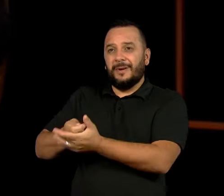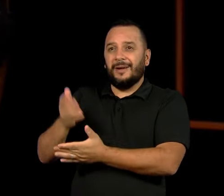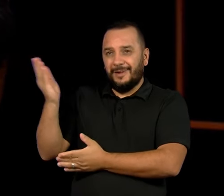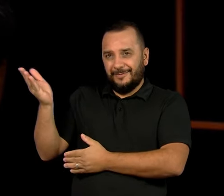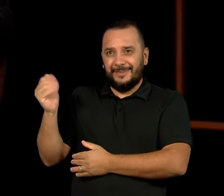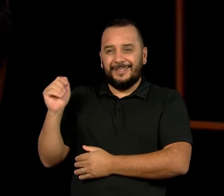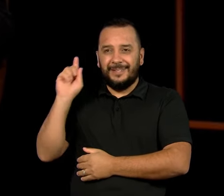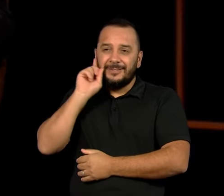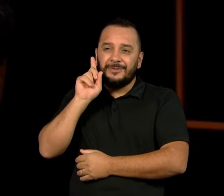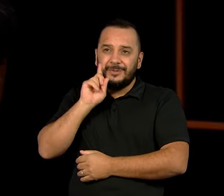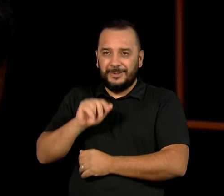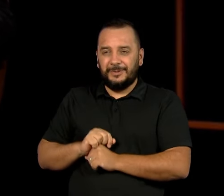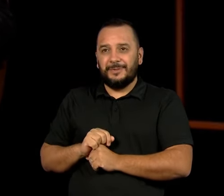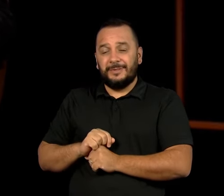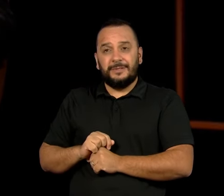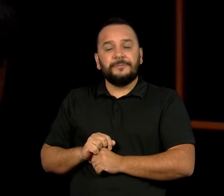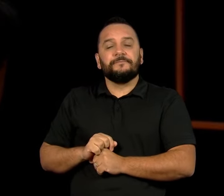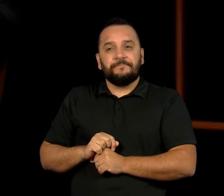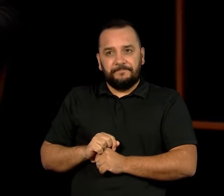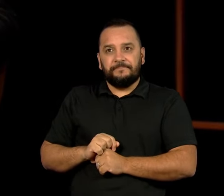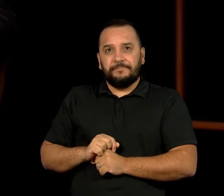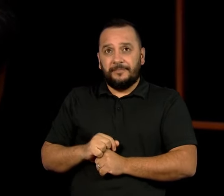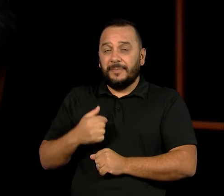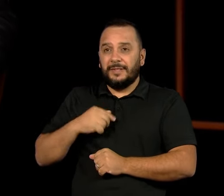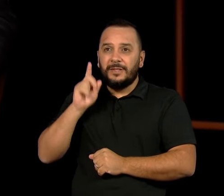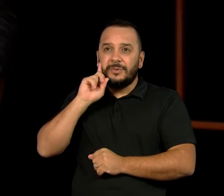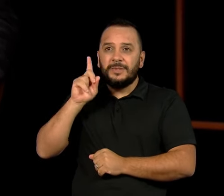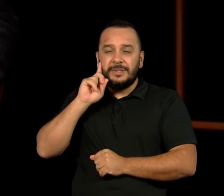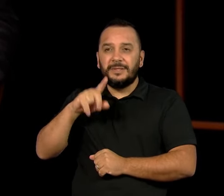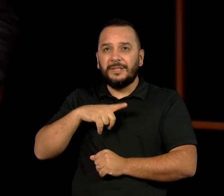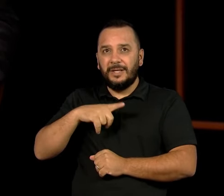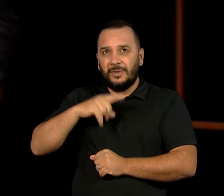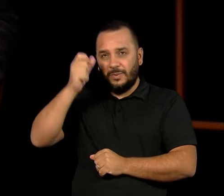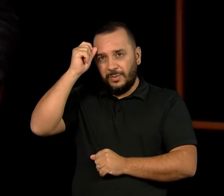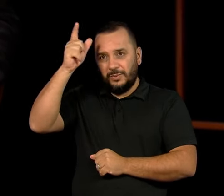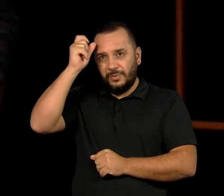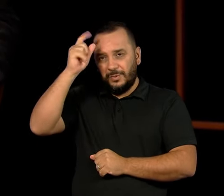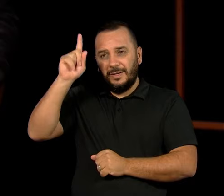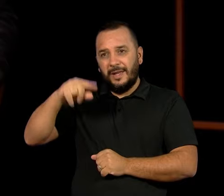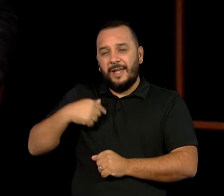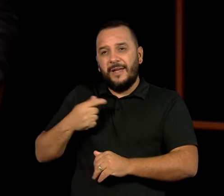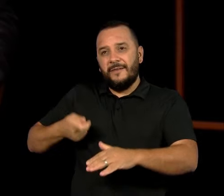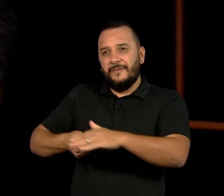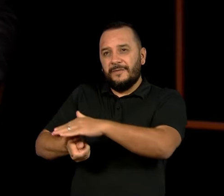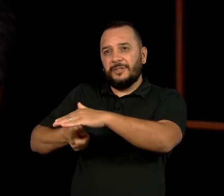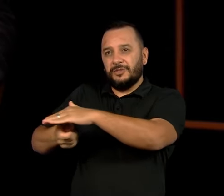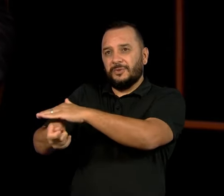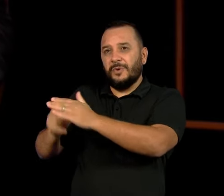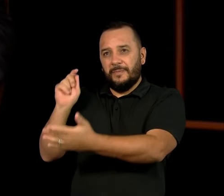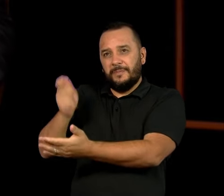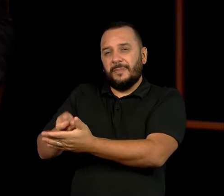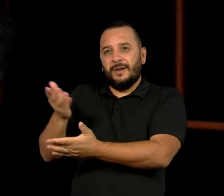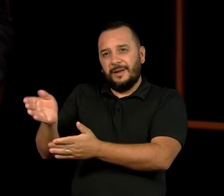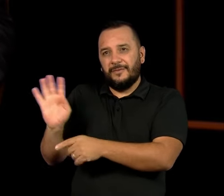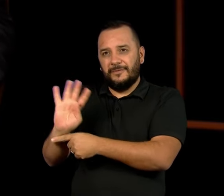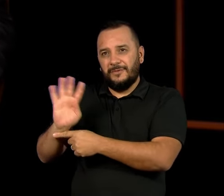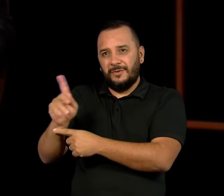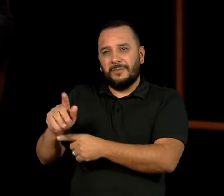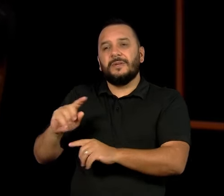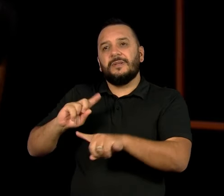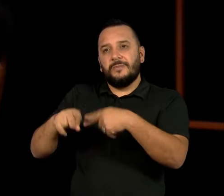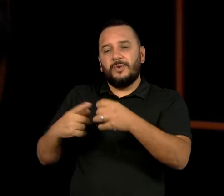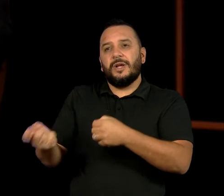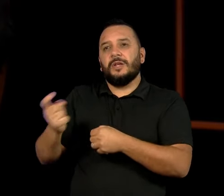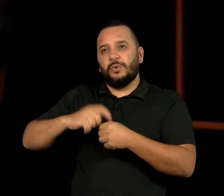Enquanto lá, nos Estados Unidos, existe essa cultura de que são investidores particulares que financiam o filme para ter retorno de